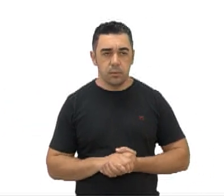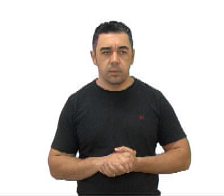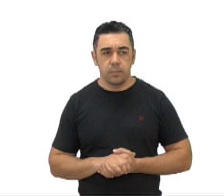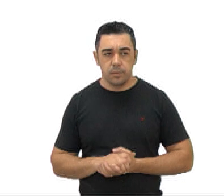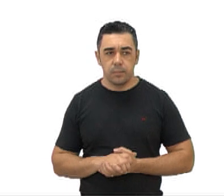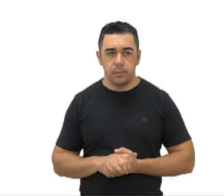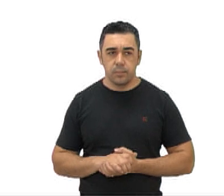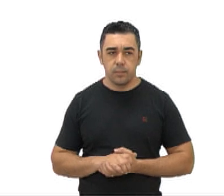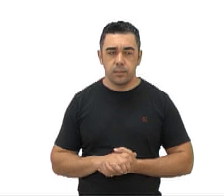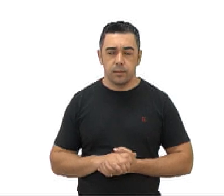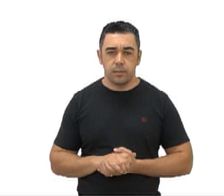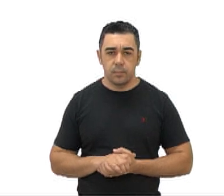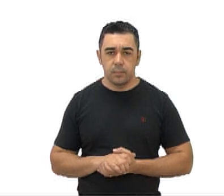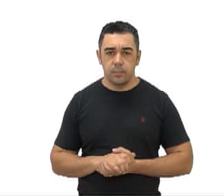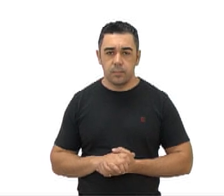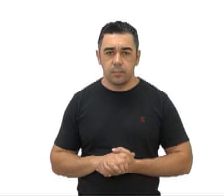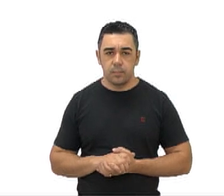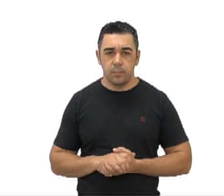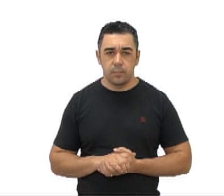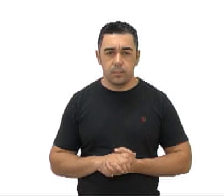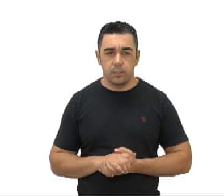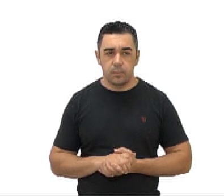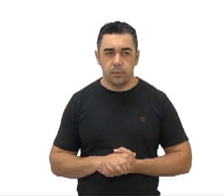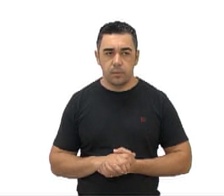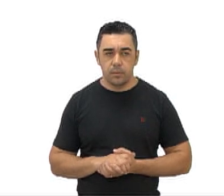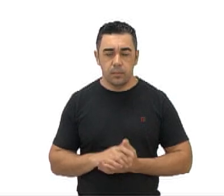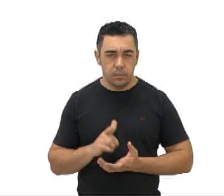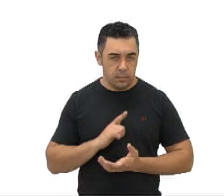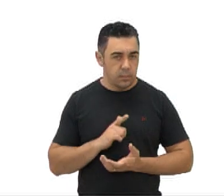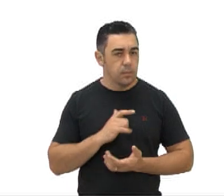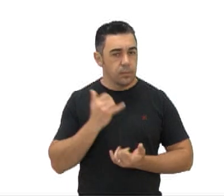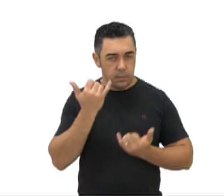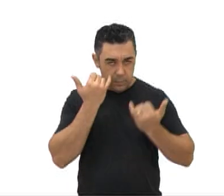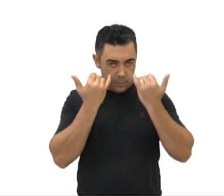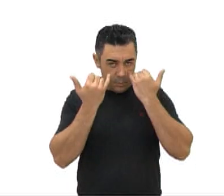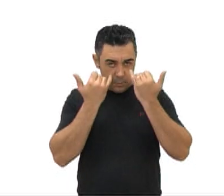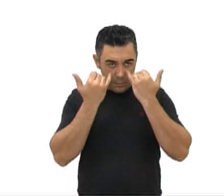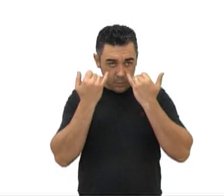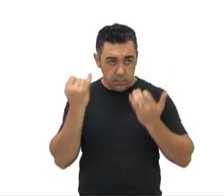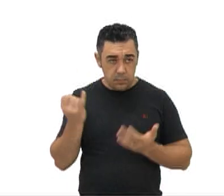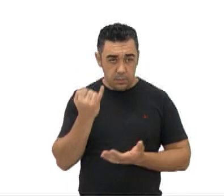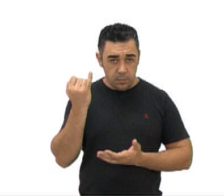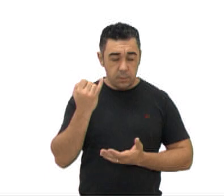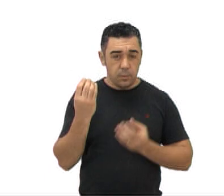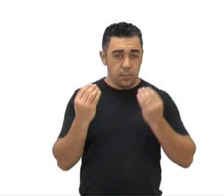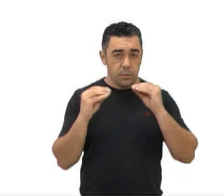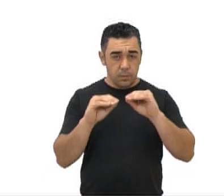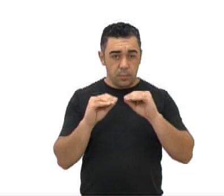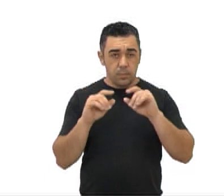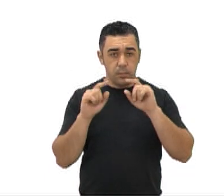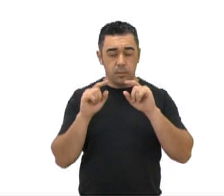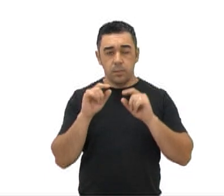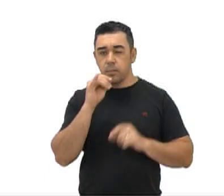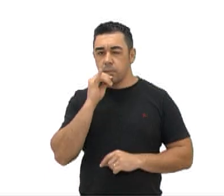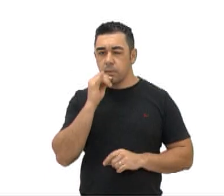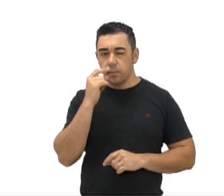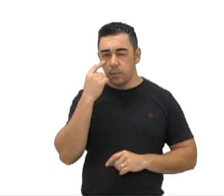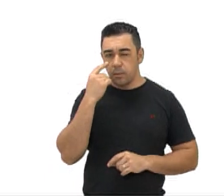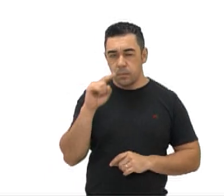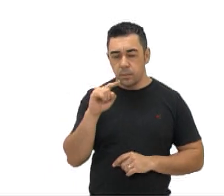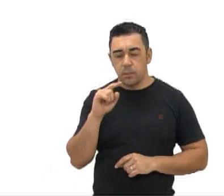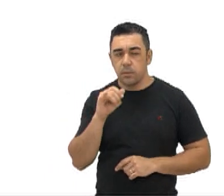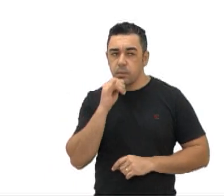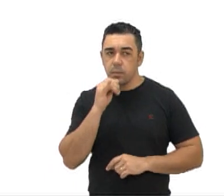número que vai ser representado pela letra A. E tem uma informação importante aqui, isso eu vou colocar aqui no quadro. Toda vez que vocês